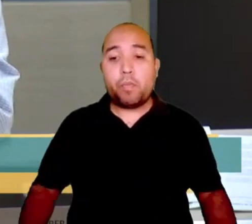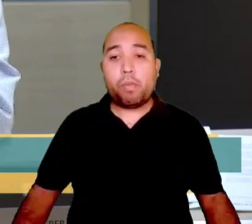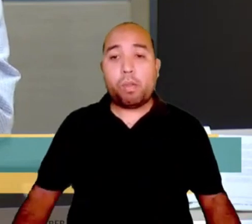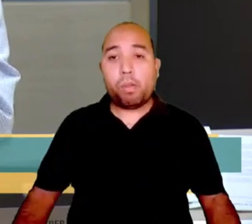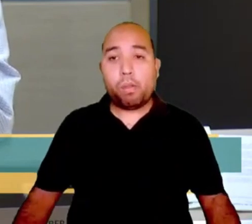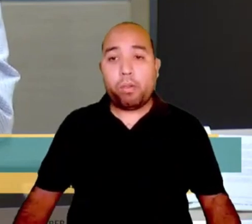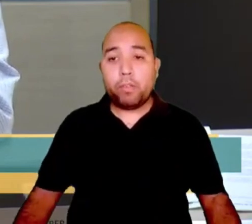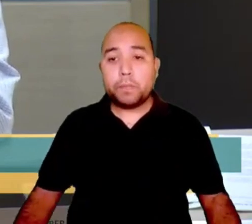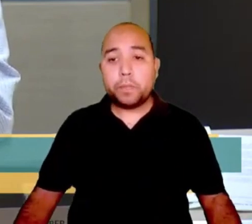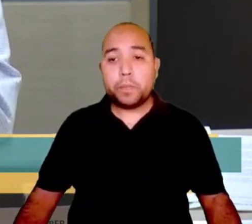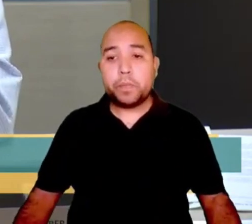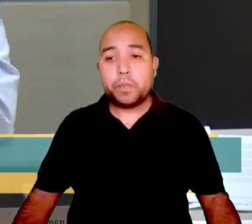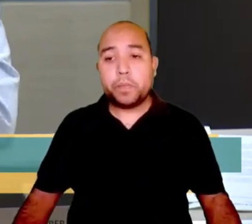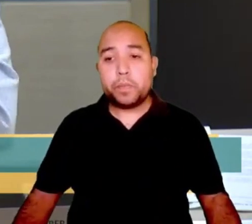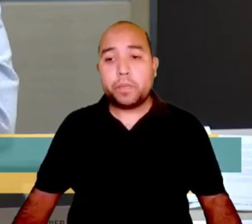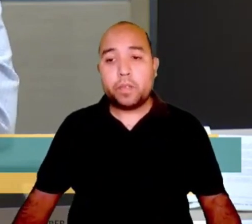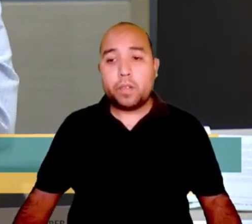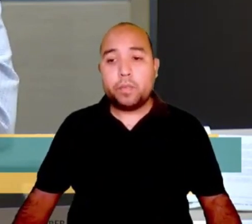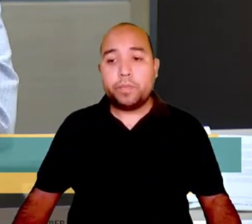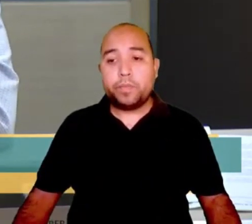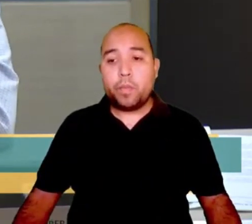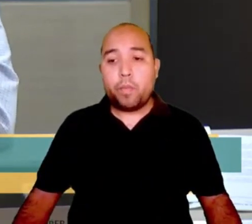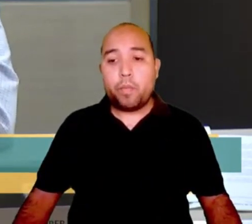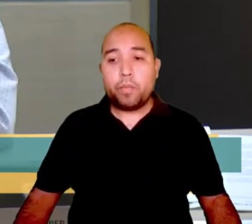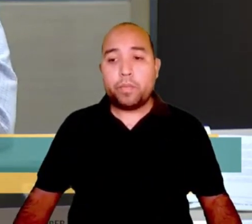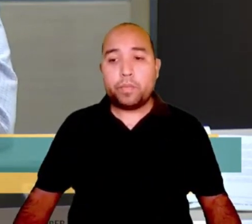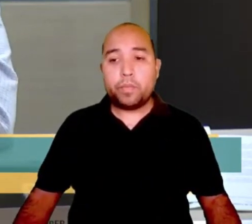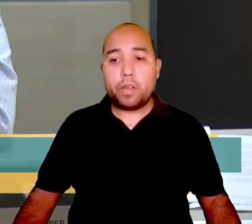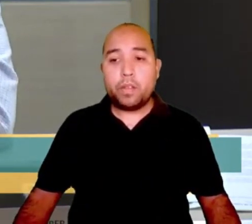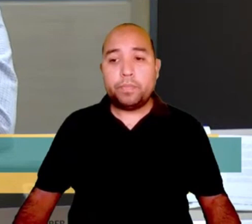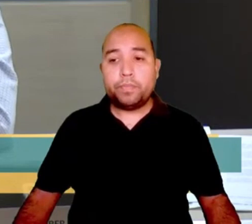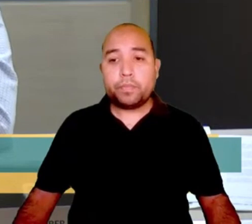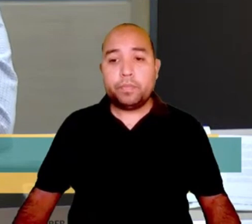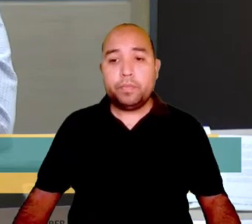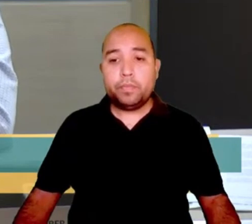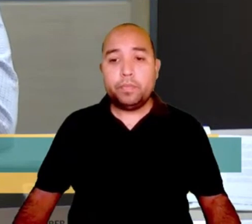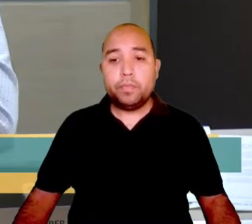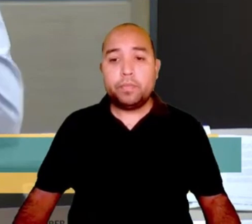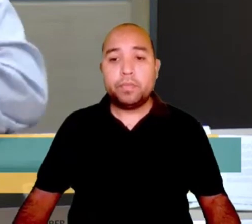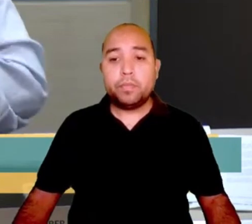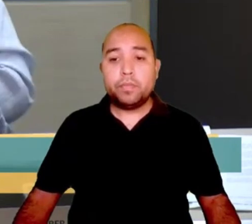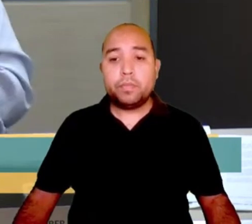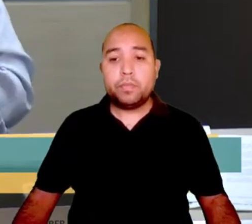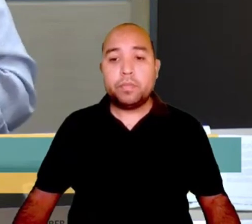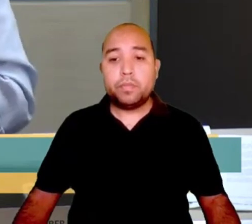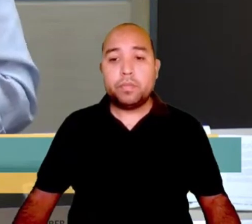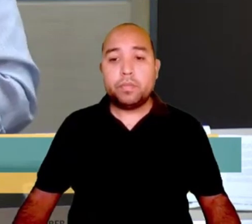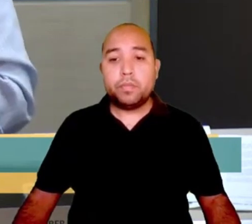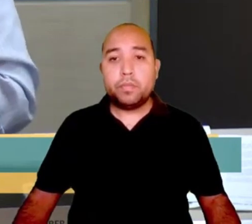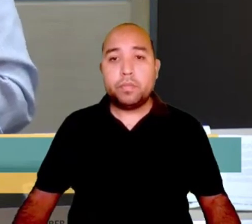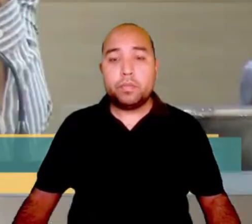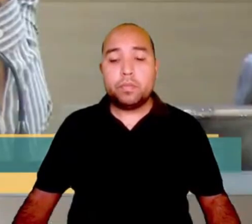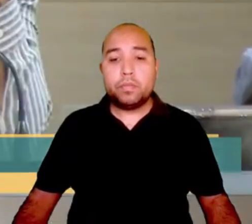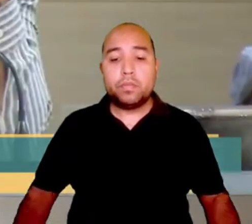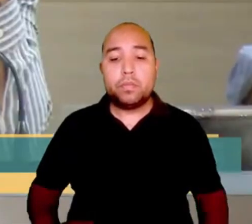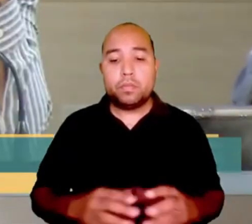SUS. Autoria executiva, relatores, vereadora Regina Cioff, Comissão de Justiça, quórum, maioria simples. Então, passo a palavra